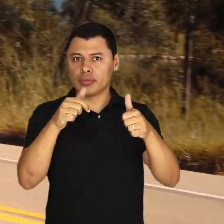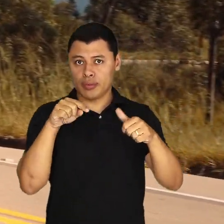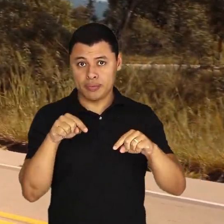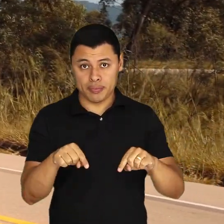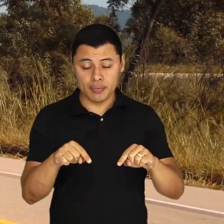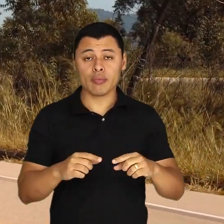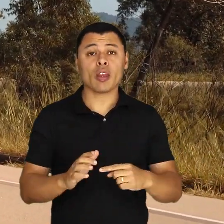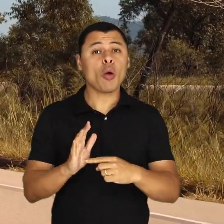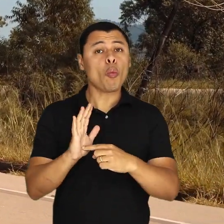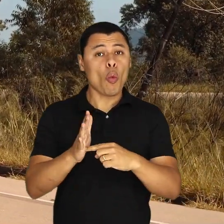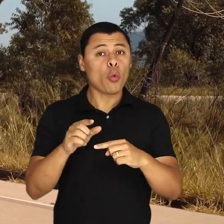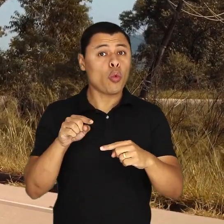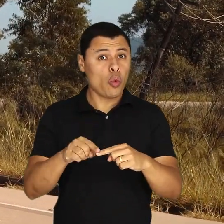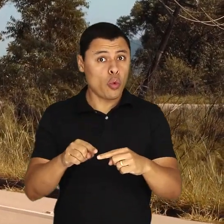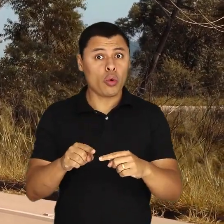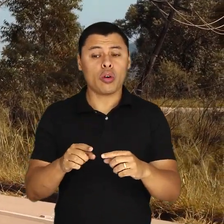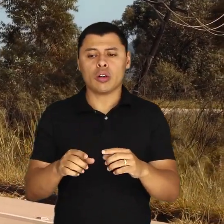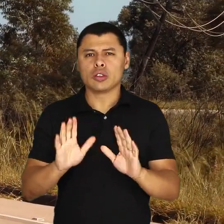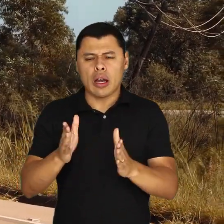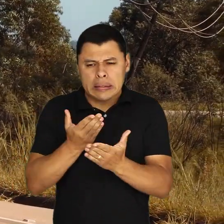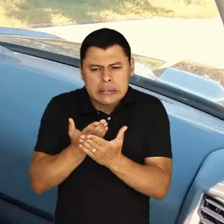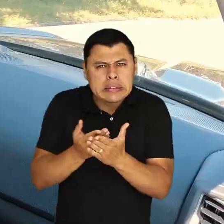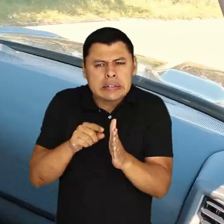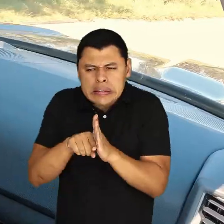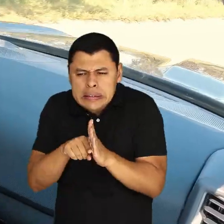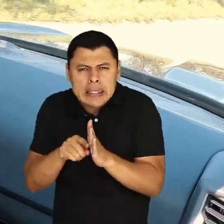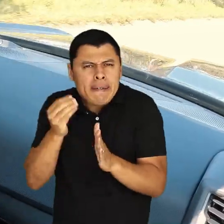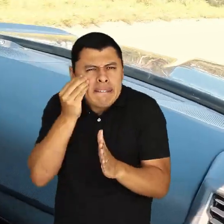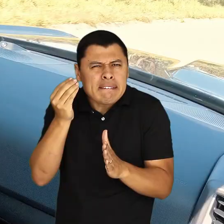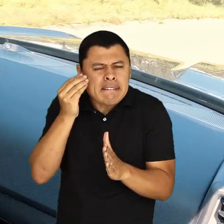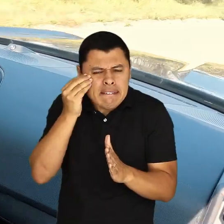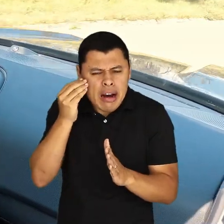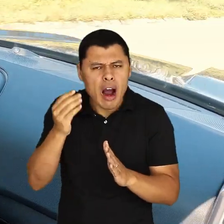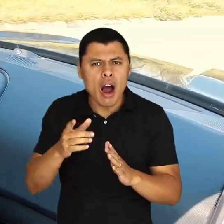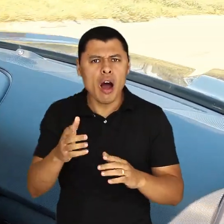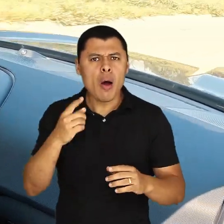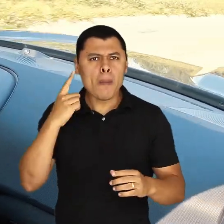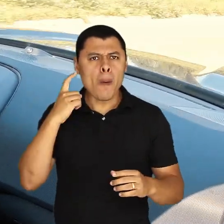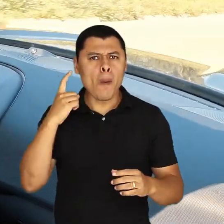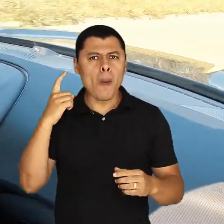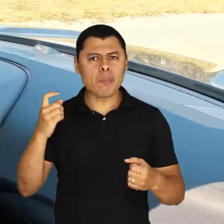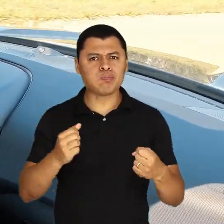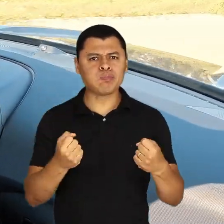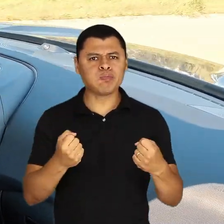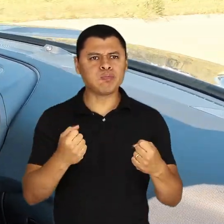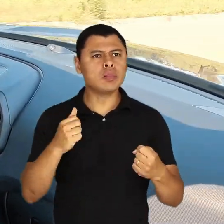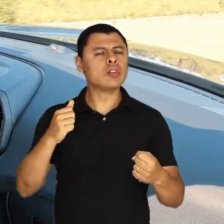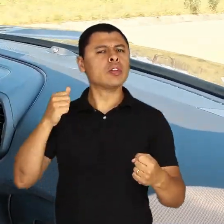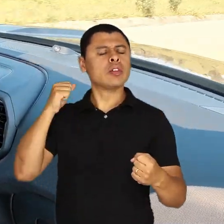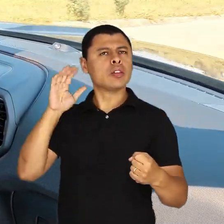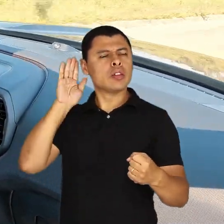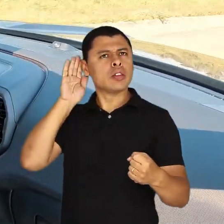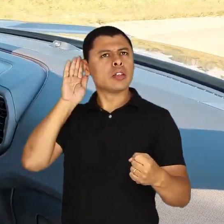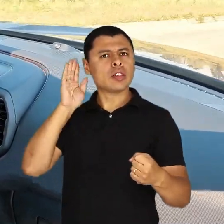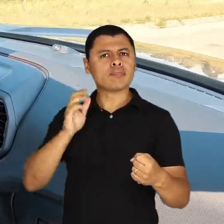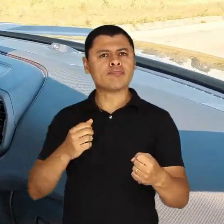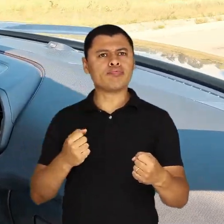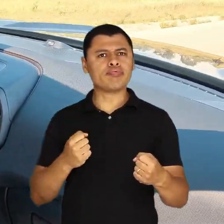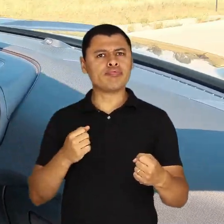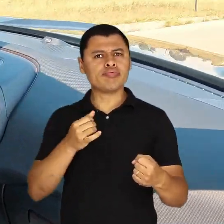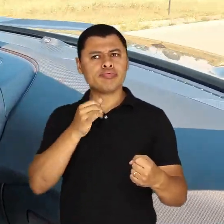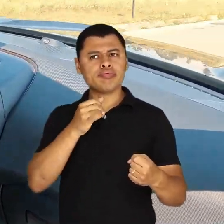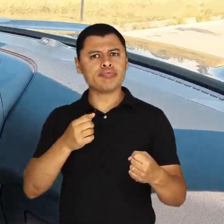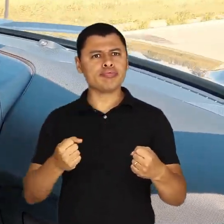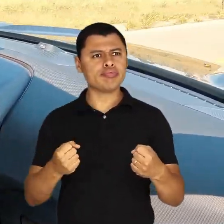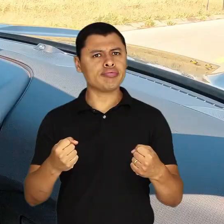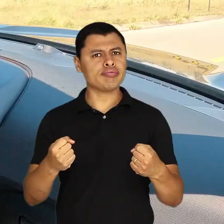médio e longo prazo. Um motor também que já foi muito desenvolvido, muito testado e que tem um ronquinho bem legal aqui que vem na parte traseira aqui. Eu